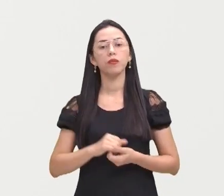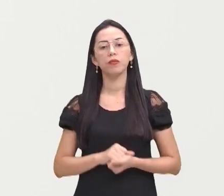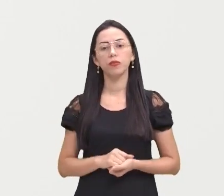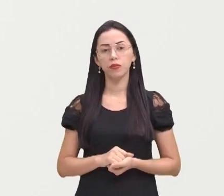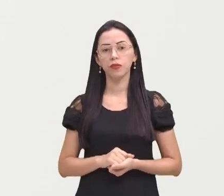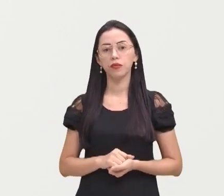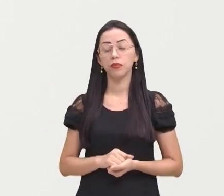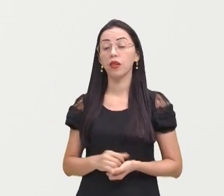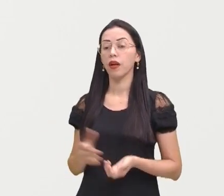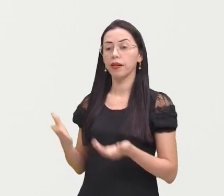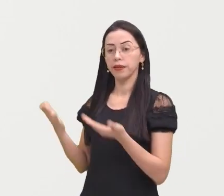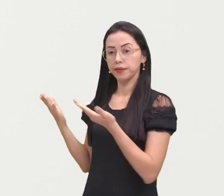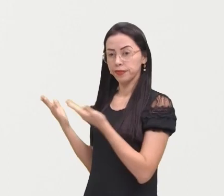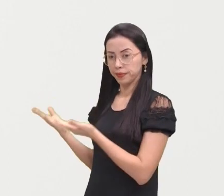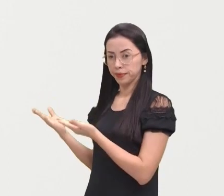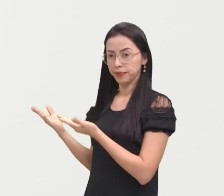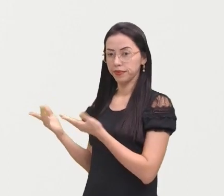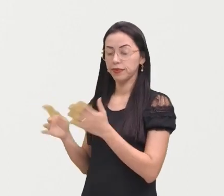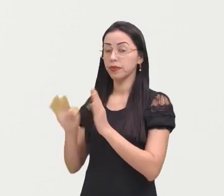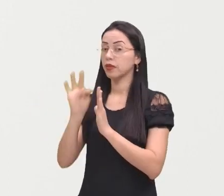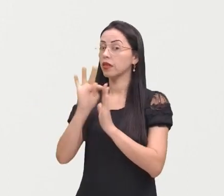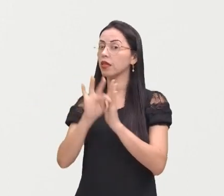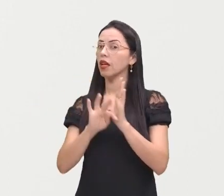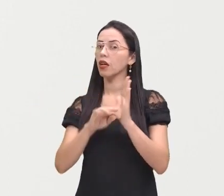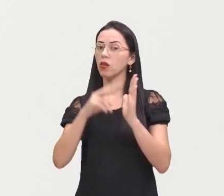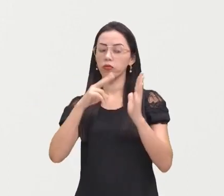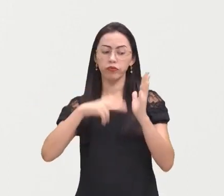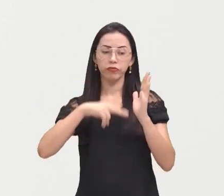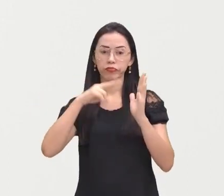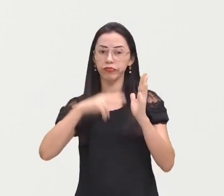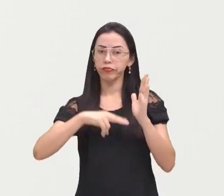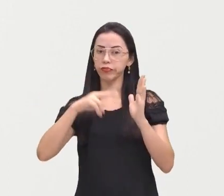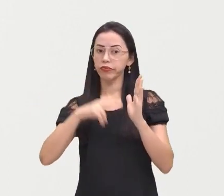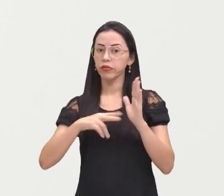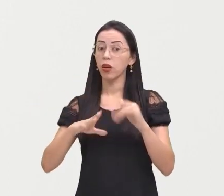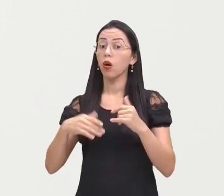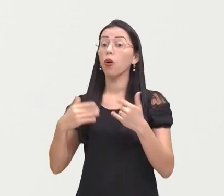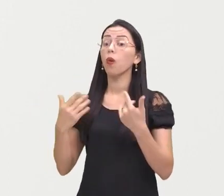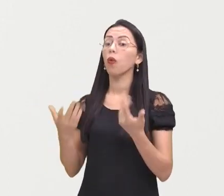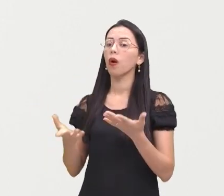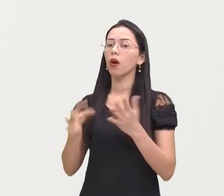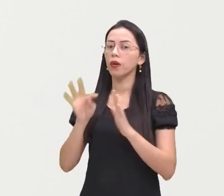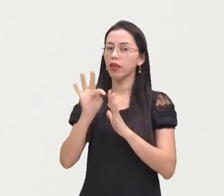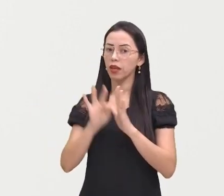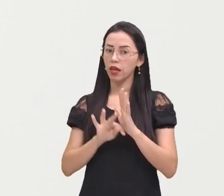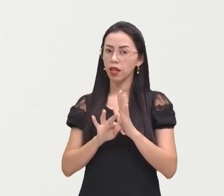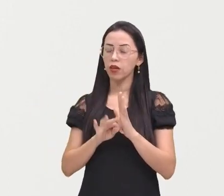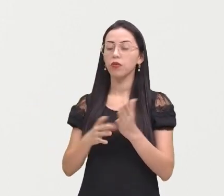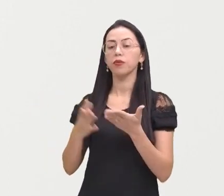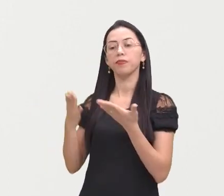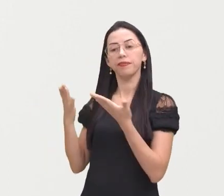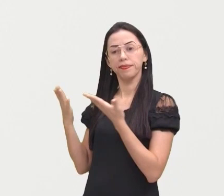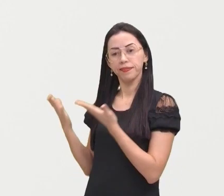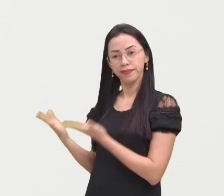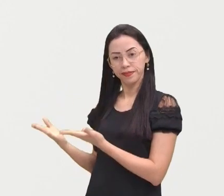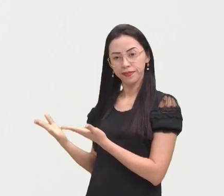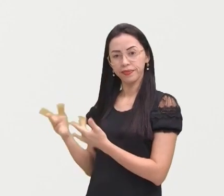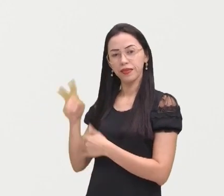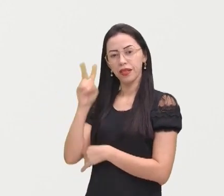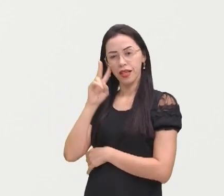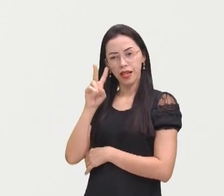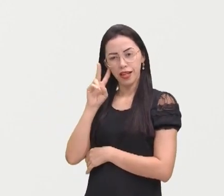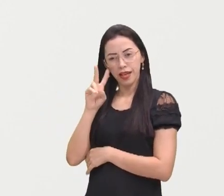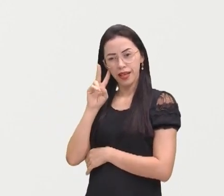Leia o texto abaixo. Qual é o texto? Este daqui. Vocês se lembram o que isso se